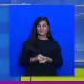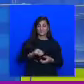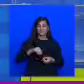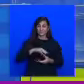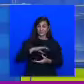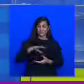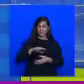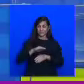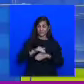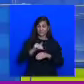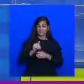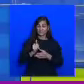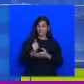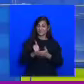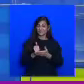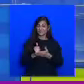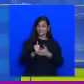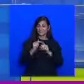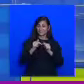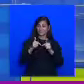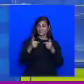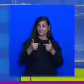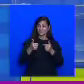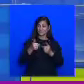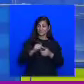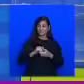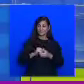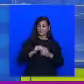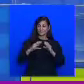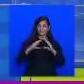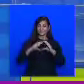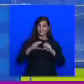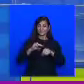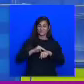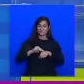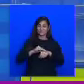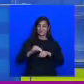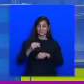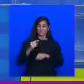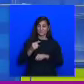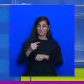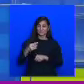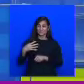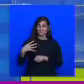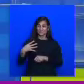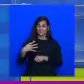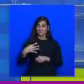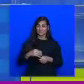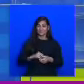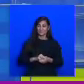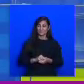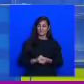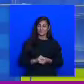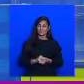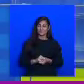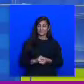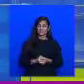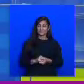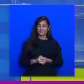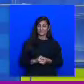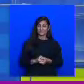O globo girando, você chamando, a sorte chegando. Bola marrom, número 14. Marrom,